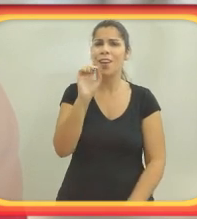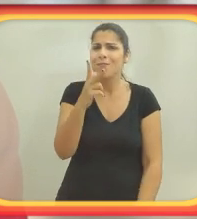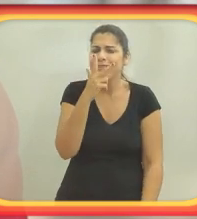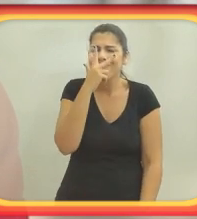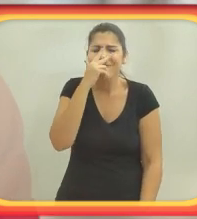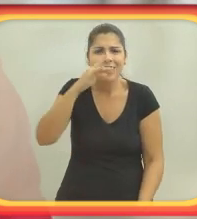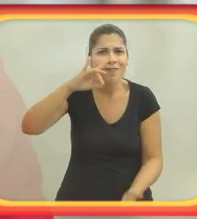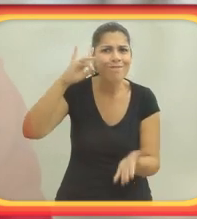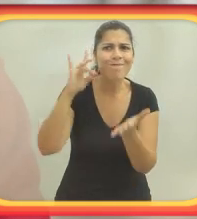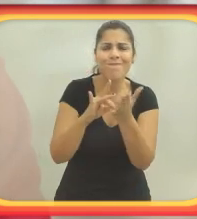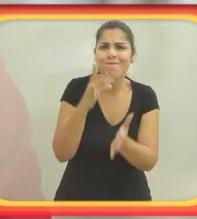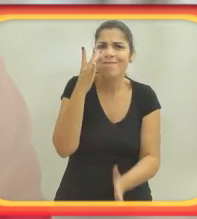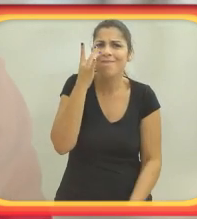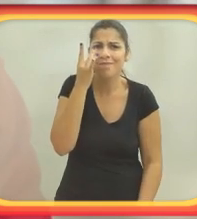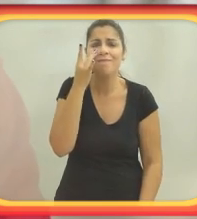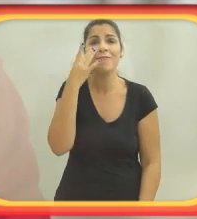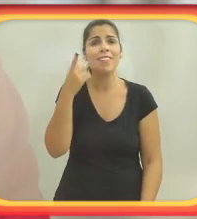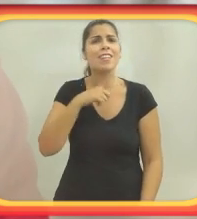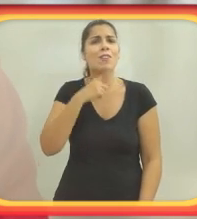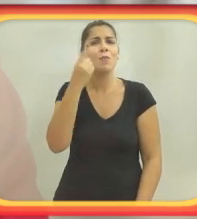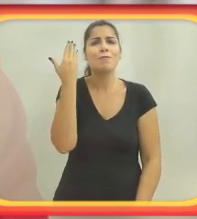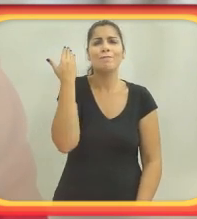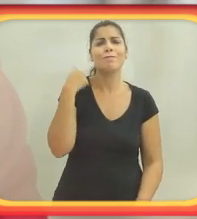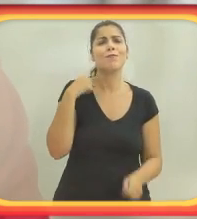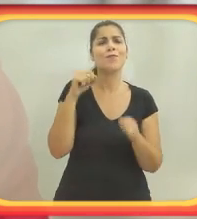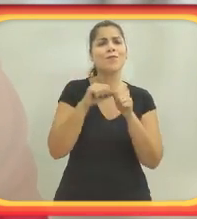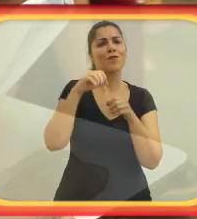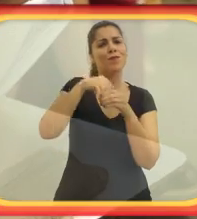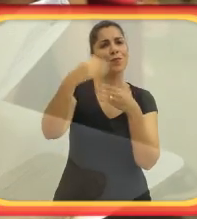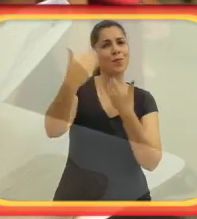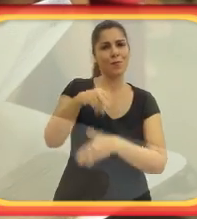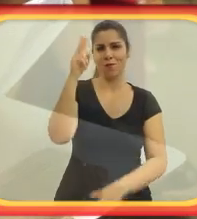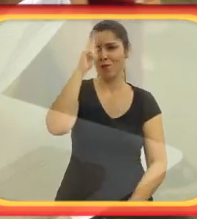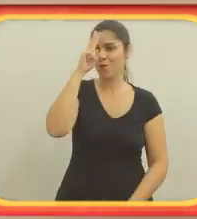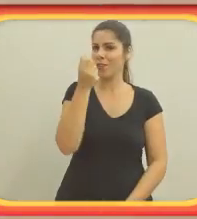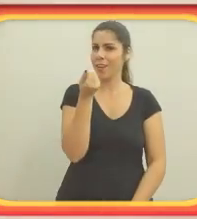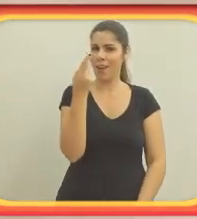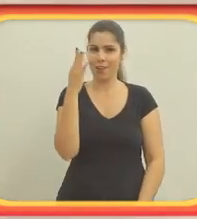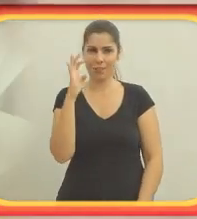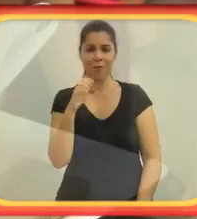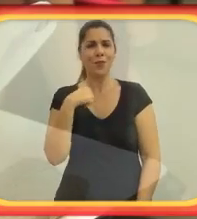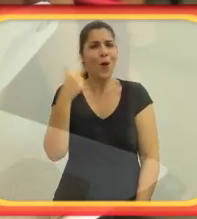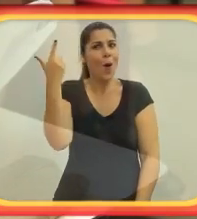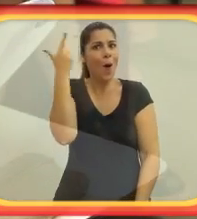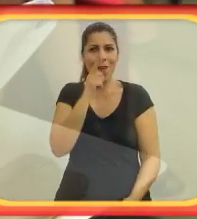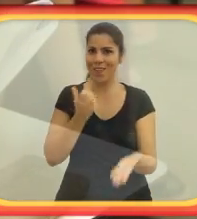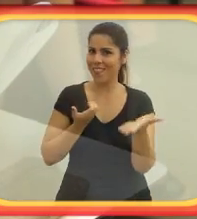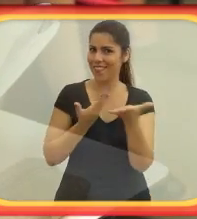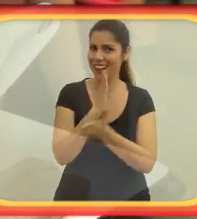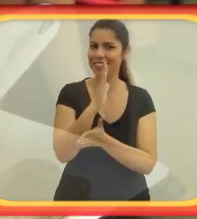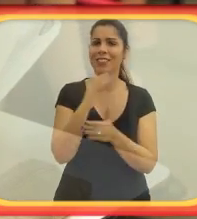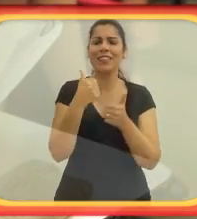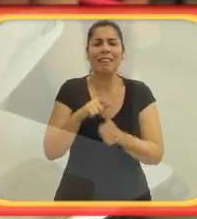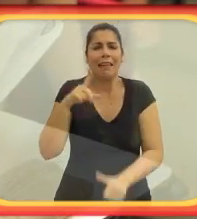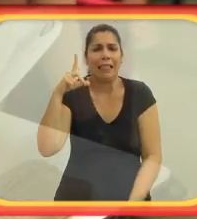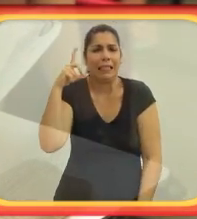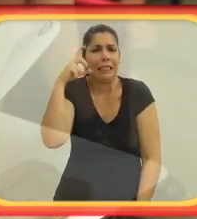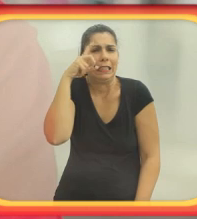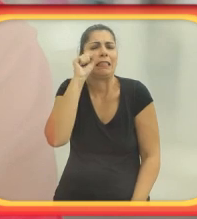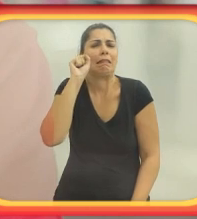3D. É parecido como mais ou menos real. Teve uma vez que eu fiz a prova de História da Arte, aí